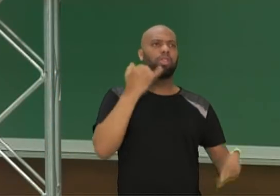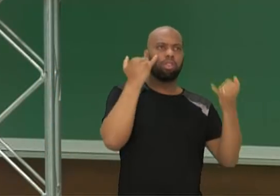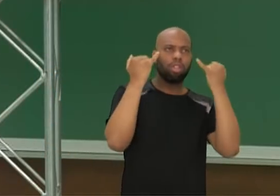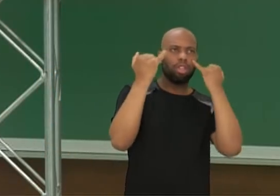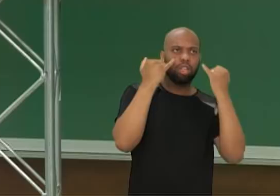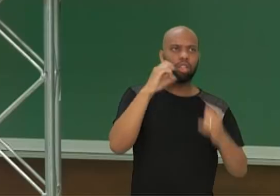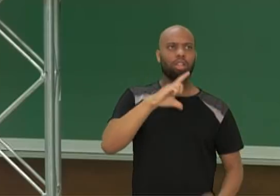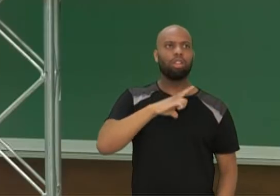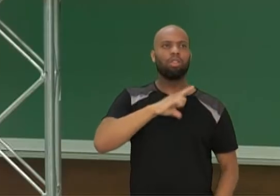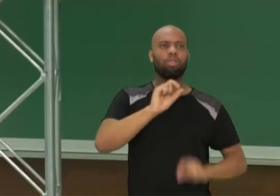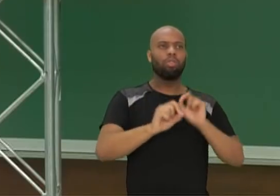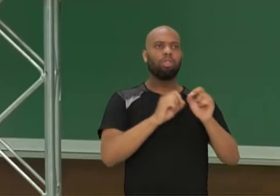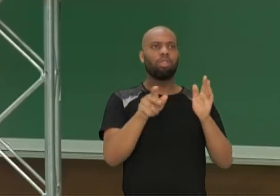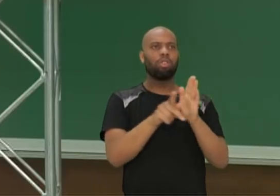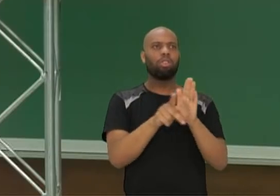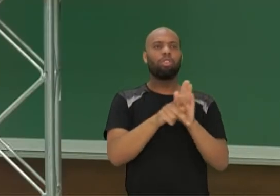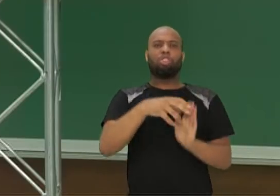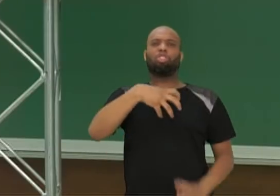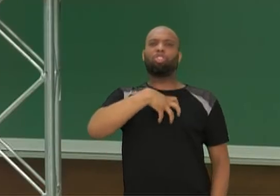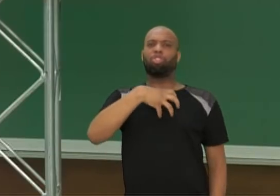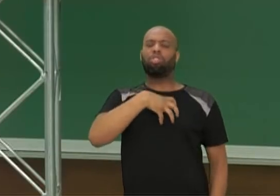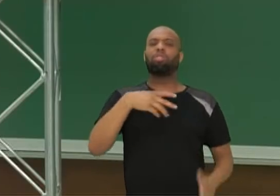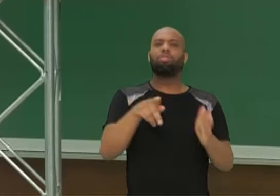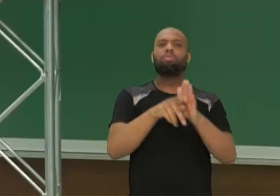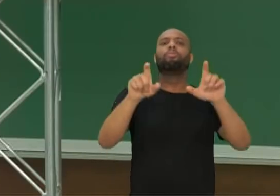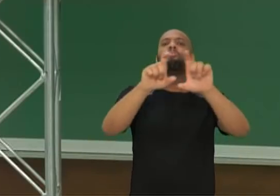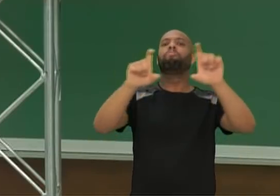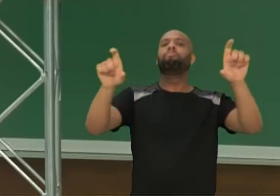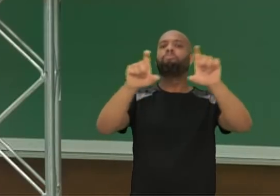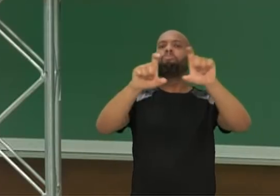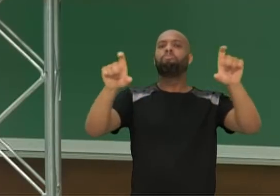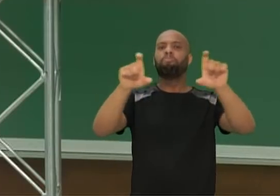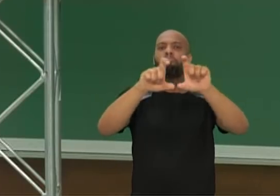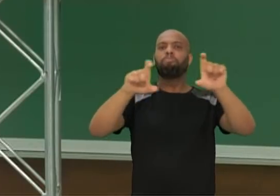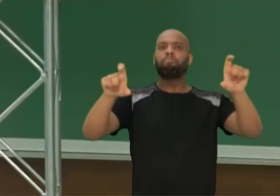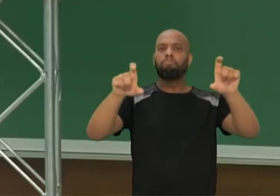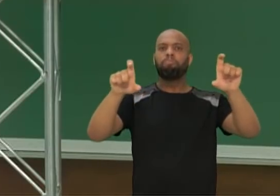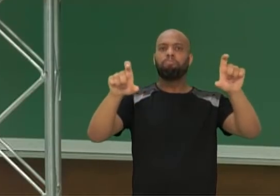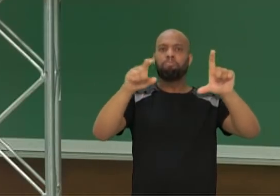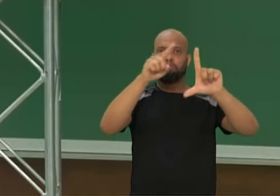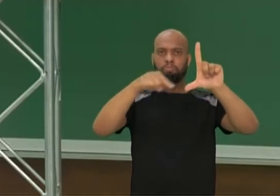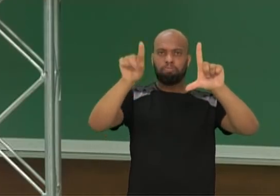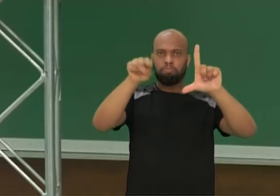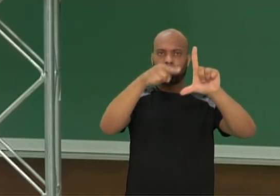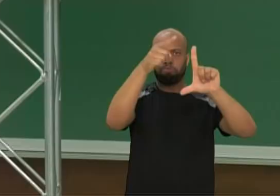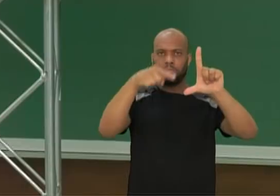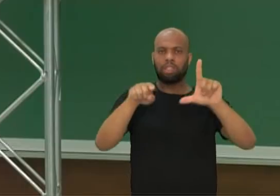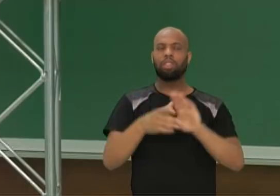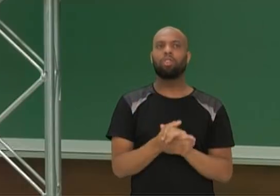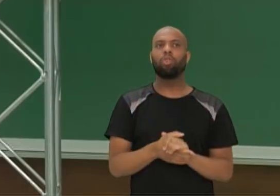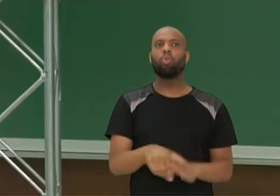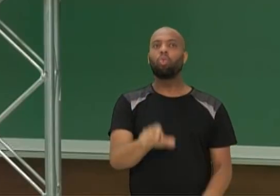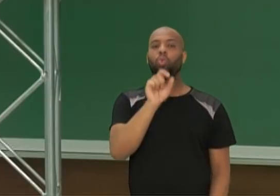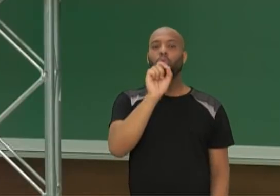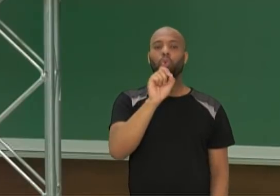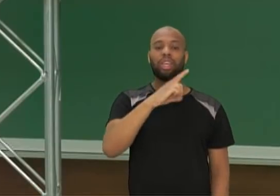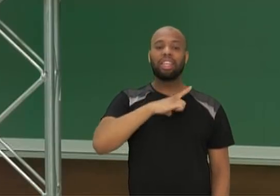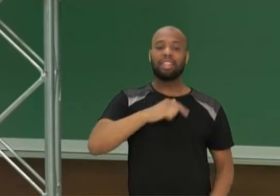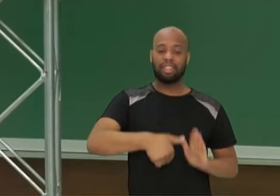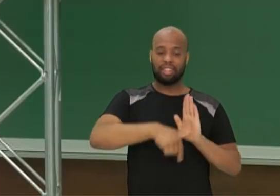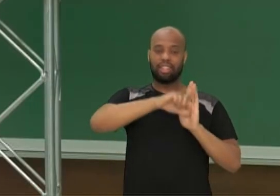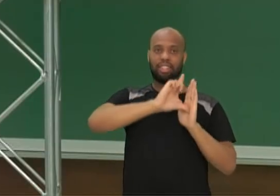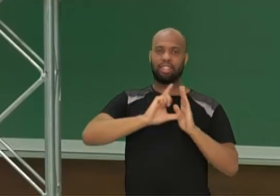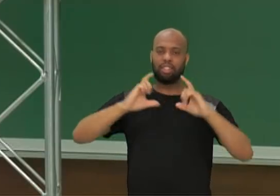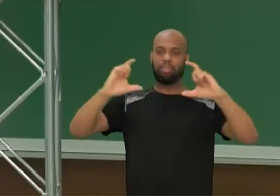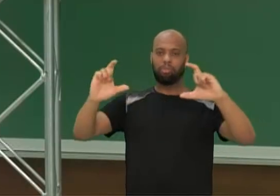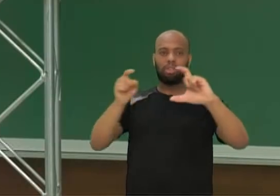tirei isso da formatação da equação de parábola. O que vem na frente aqui do